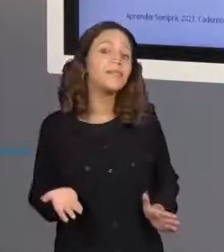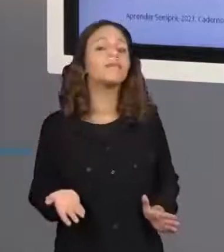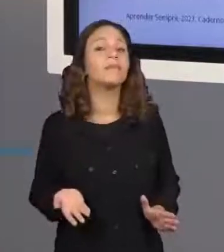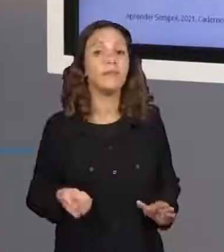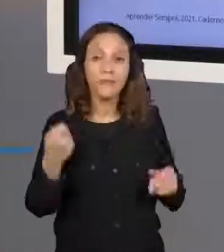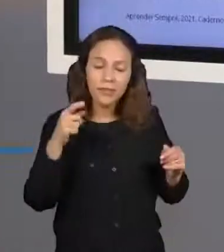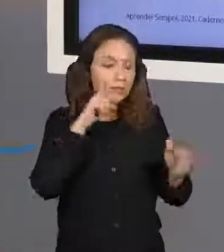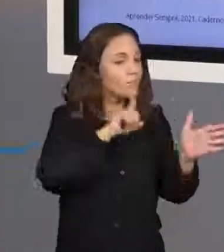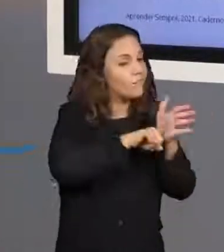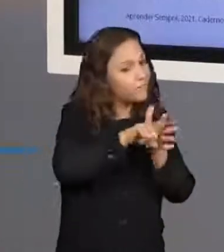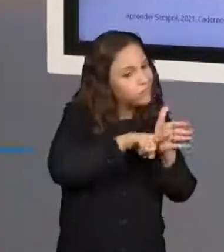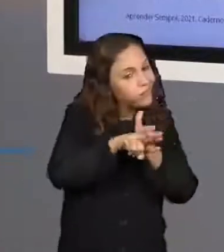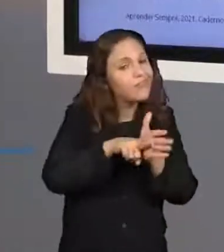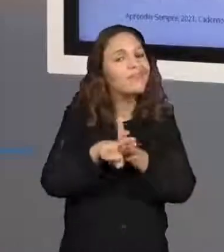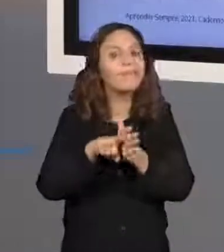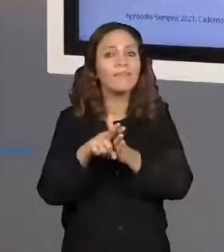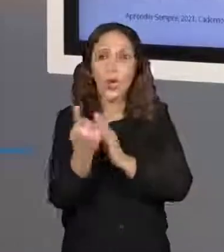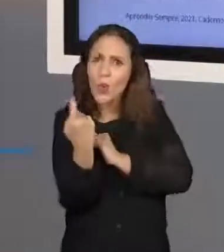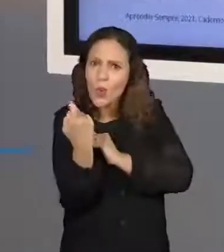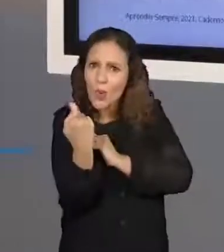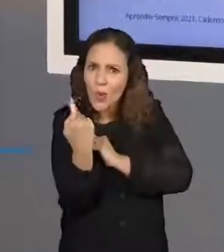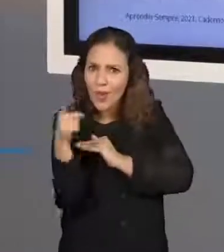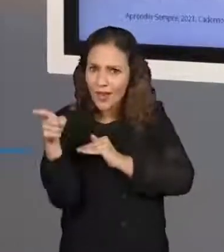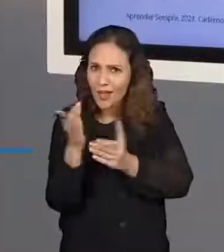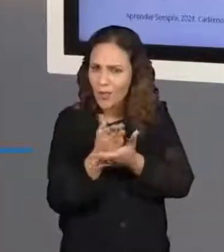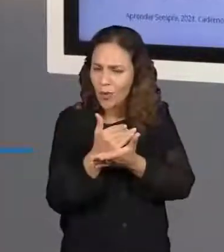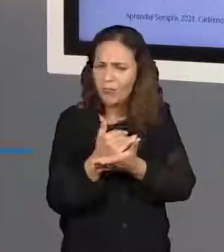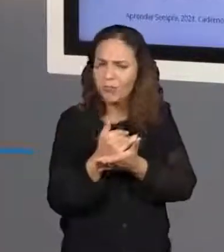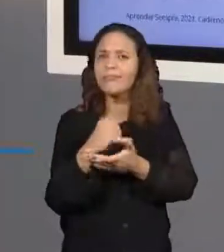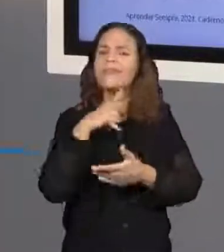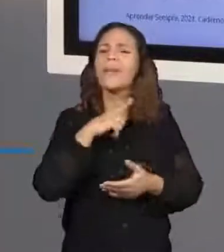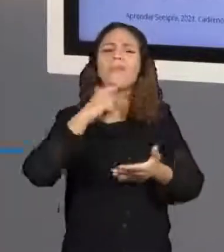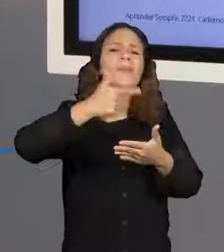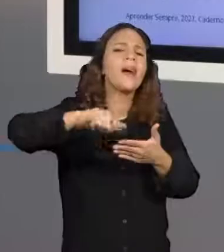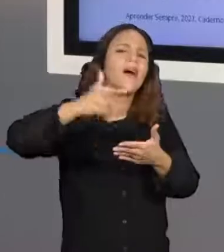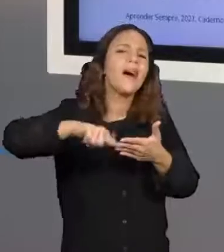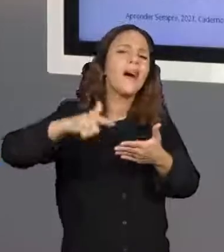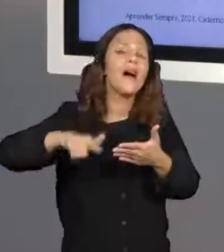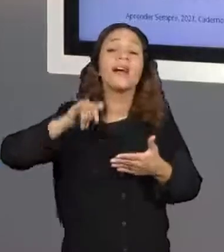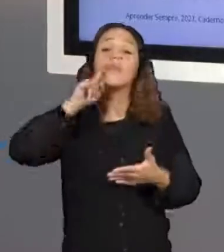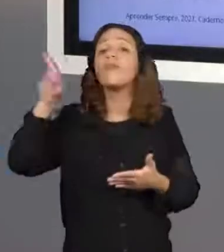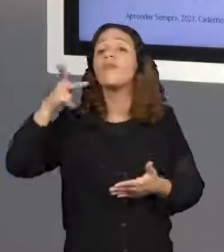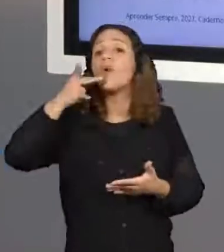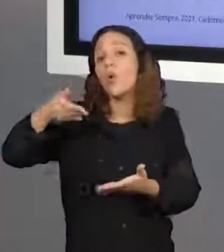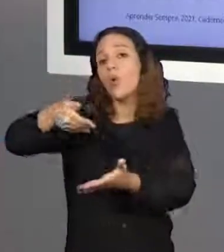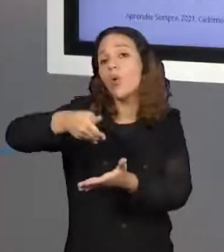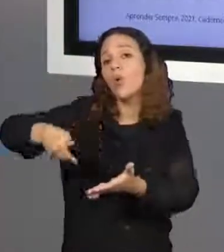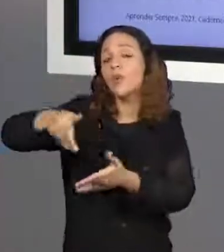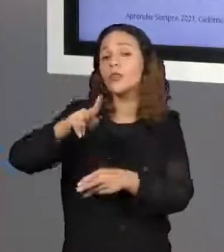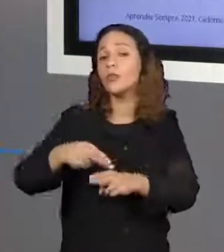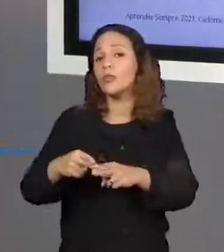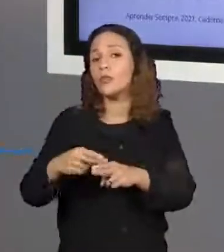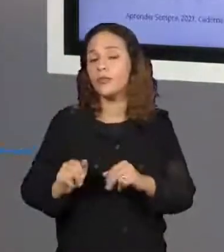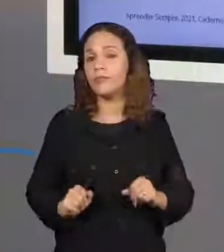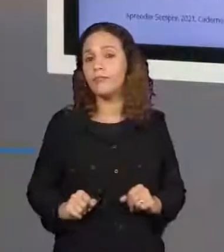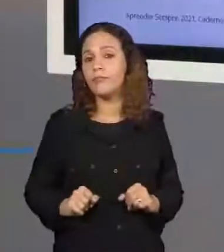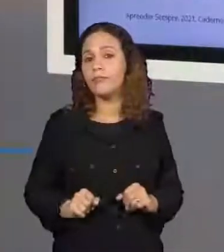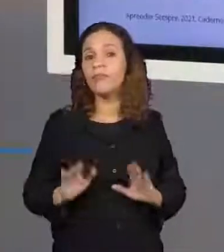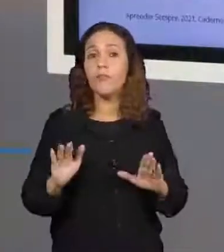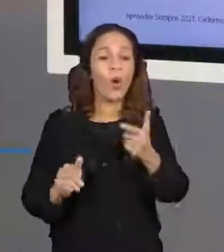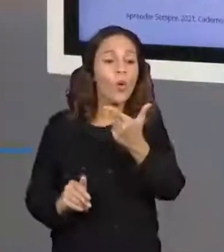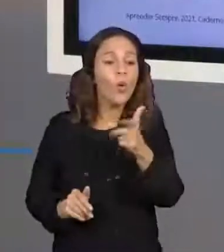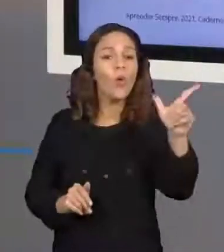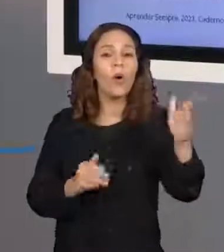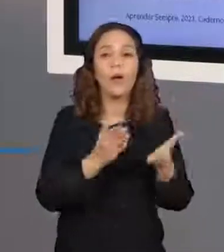as pesquisas aí, não só dessa receita, porque, por exemplo, nessa receita veio cobertura de chocolate, mas outros